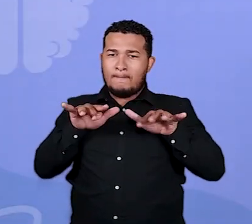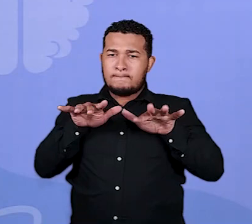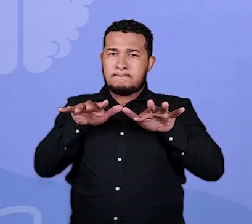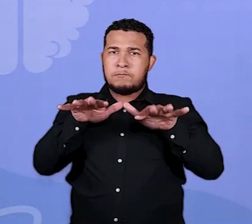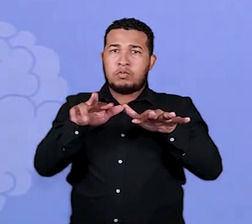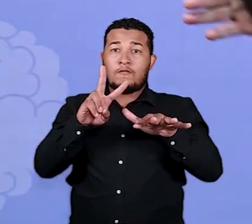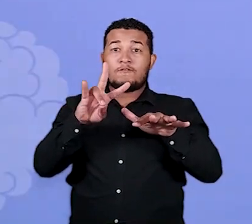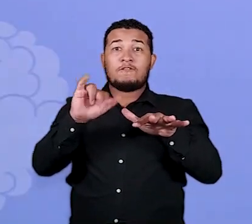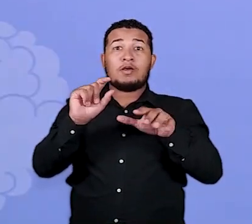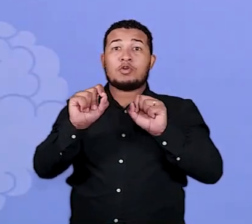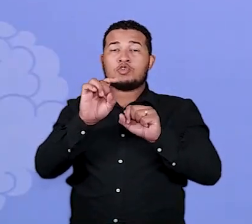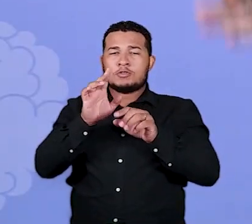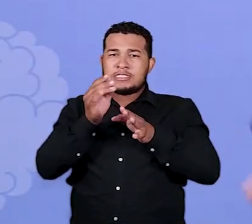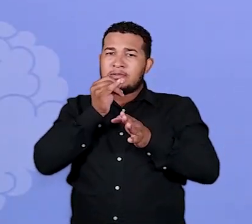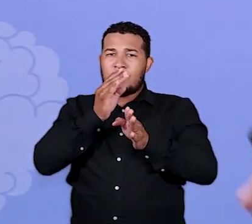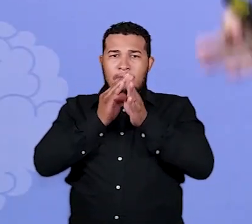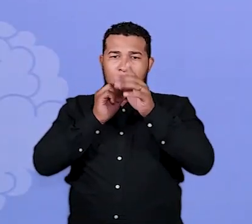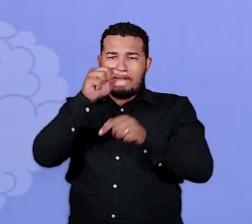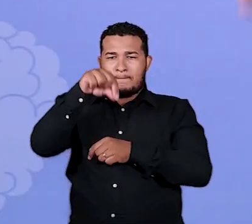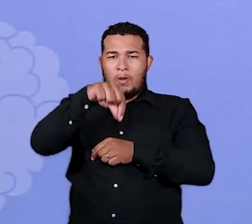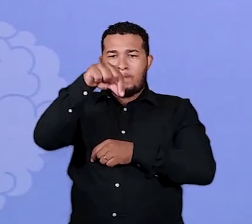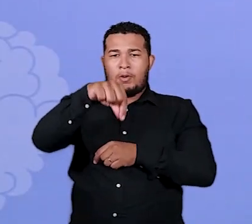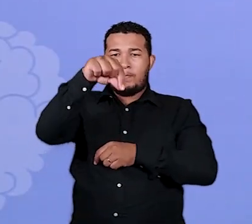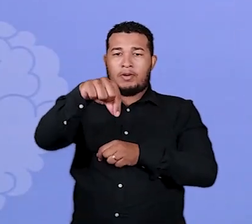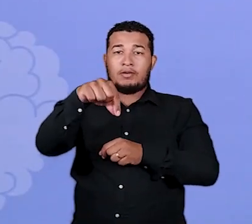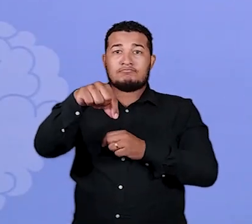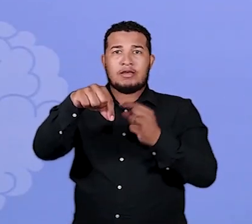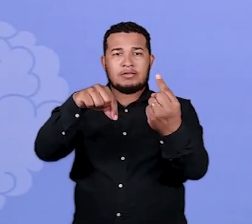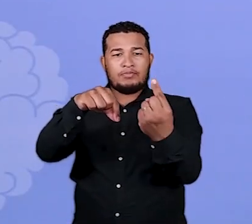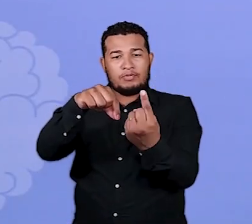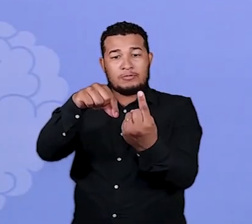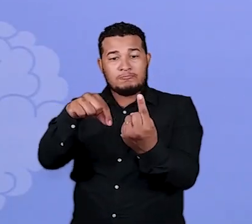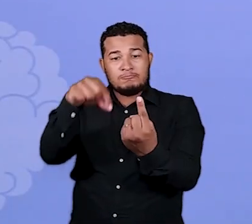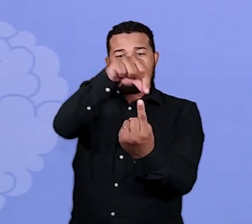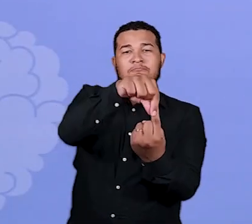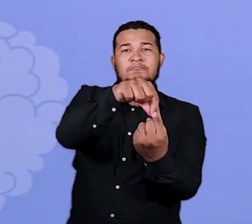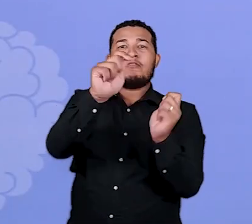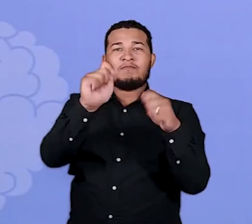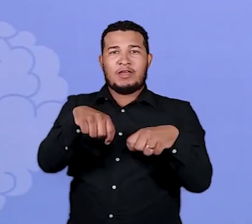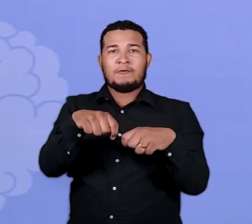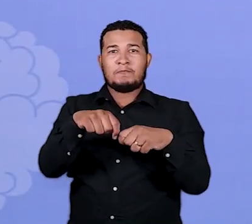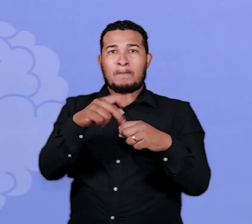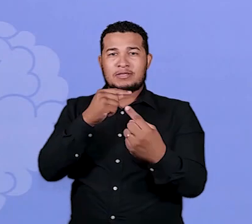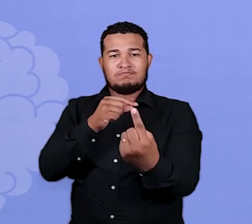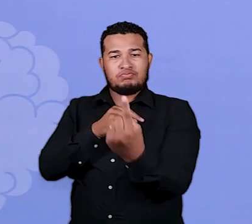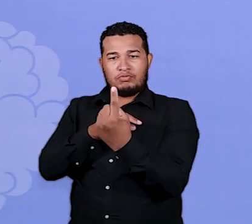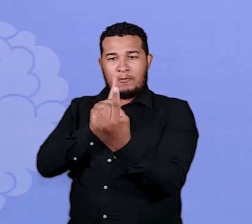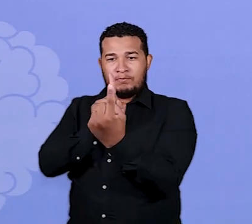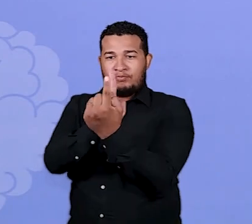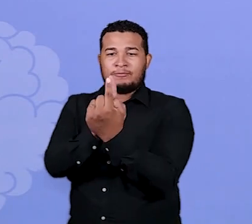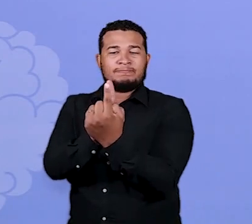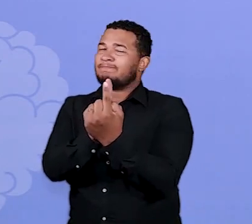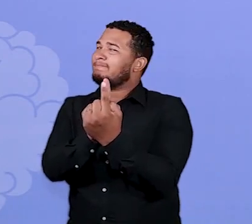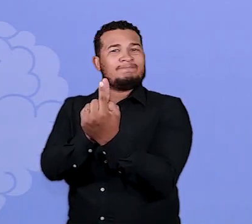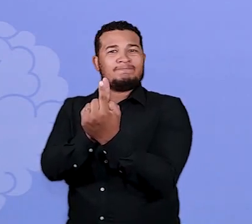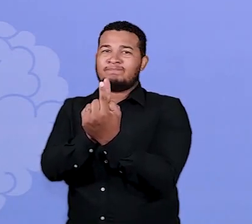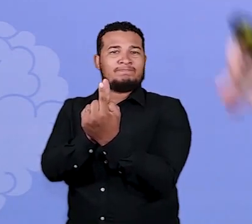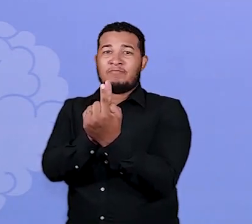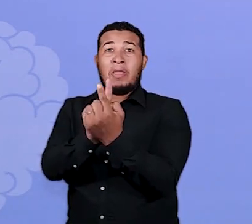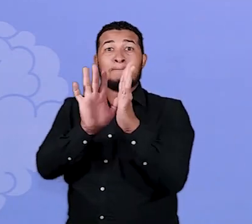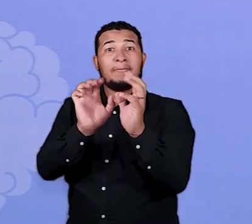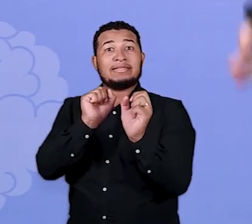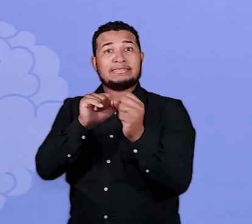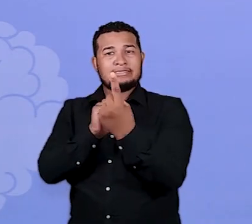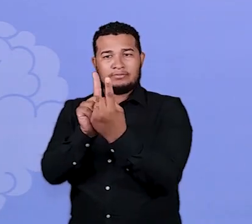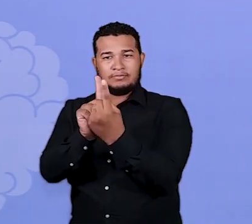vai para frente e ele captura apenas nas diagonais. Então nós nunca conseguimos capturar uma peça que está de frente conosco, mas se